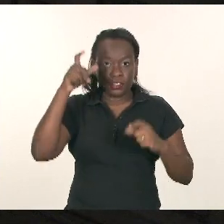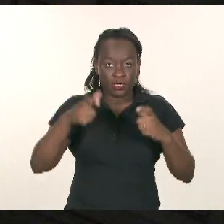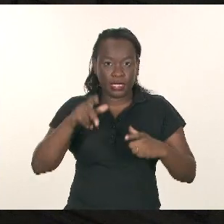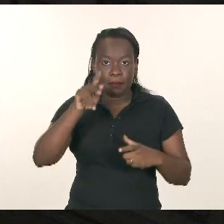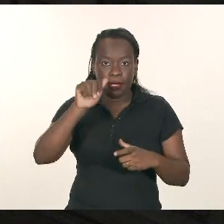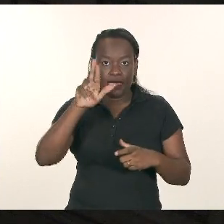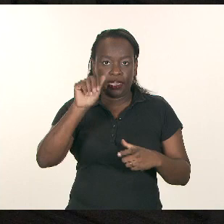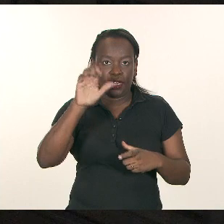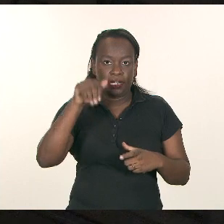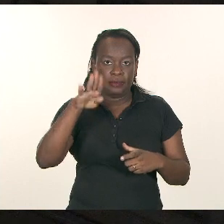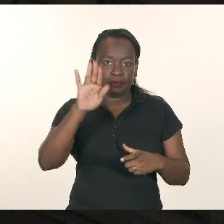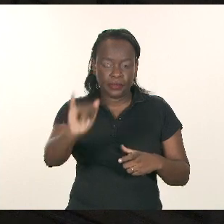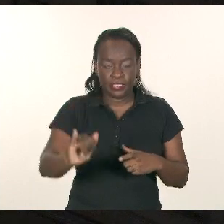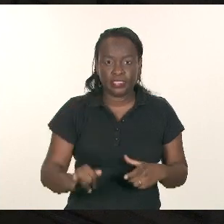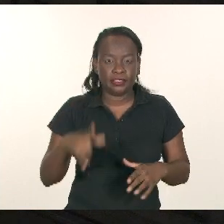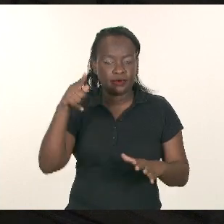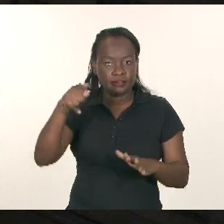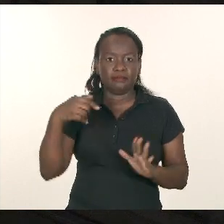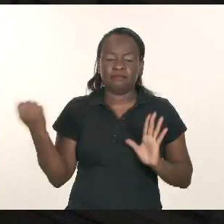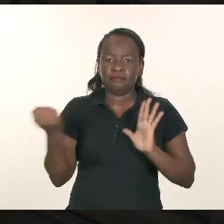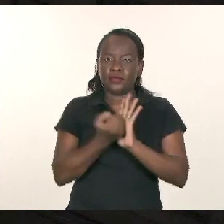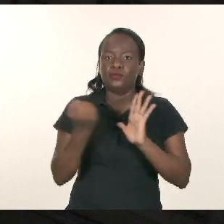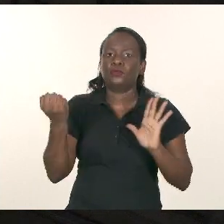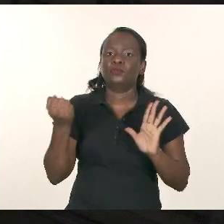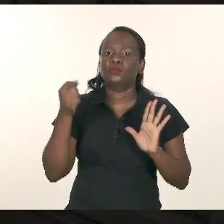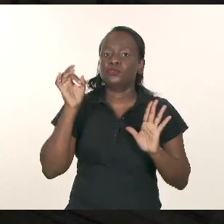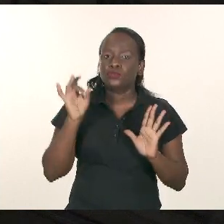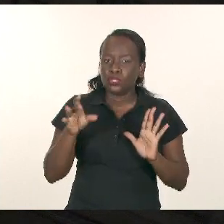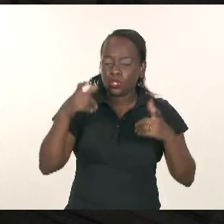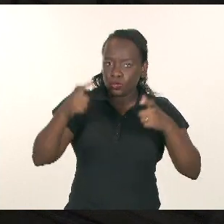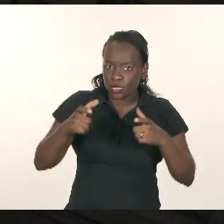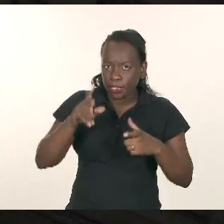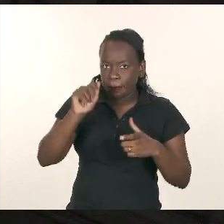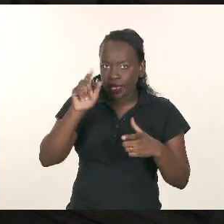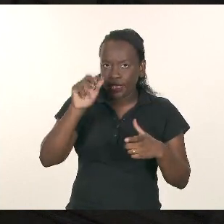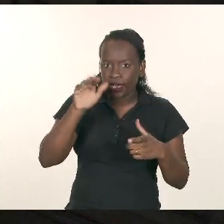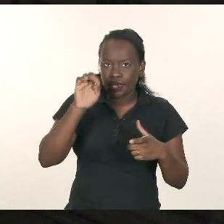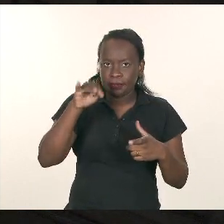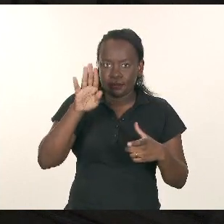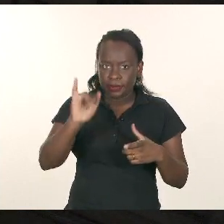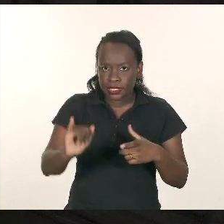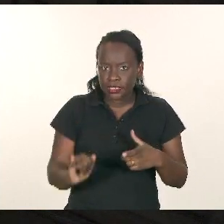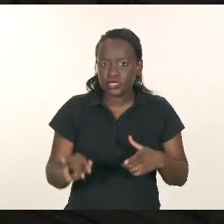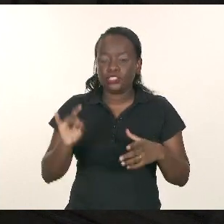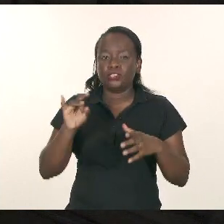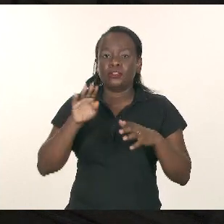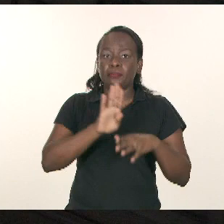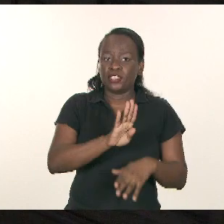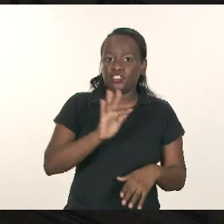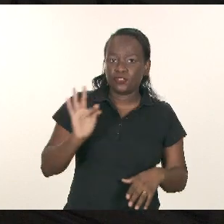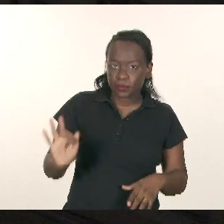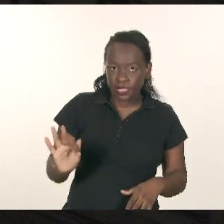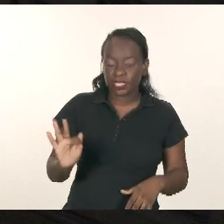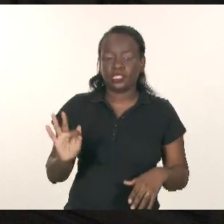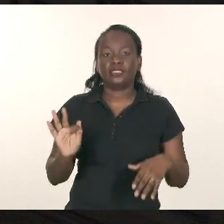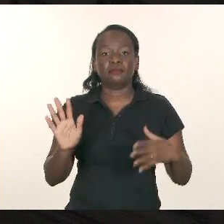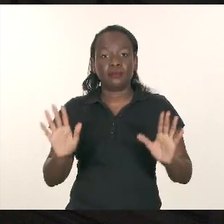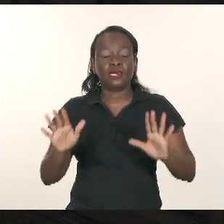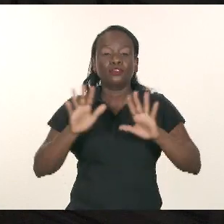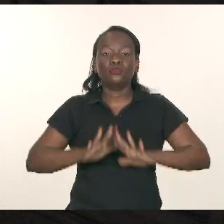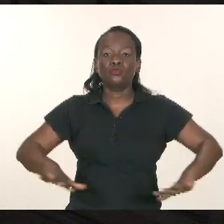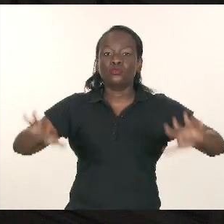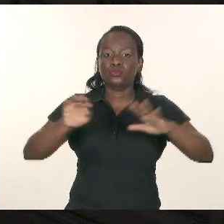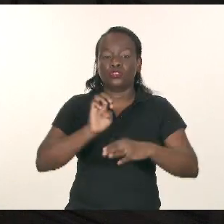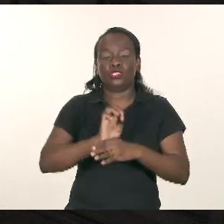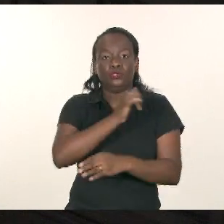se tornou um marco, não apenas para Paracambi, não apenas para a Baixada Fluminense, mas para todo o